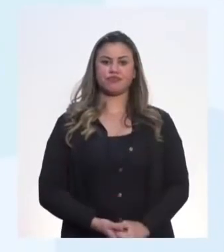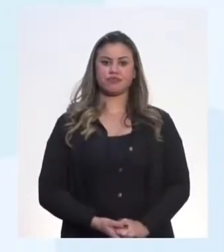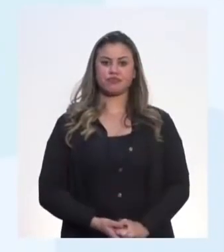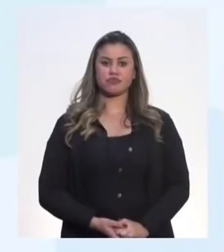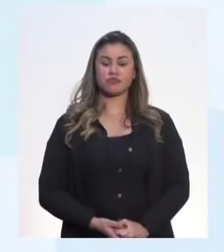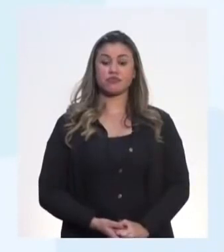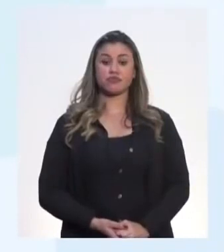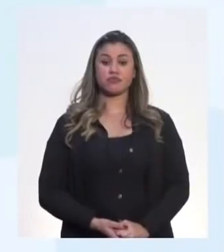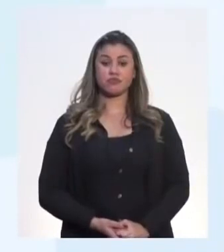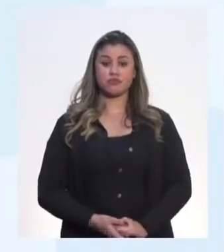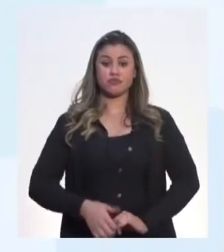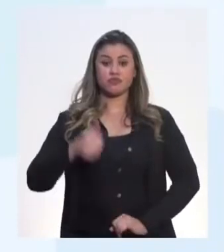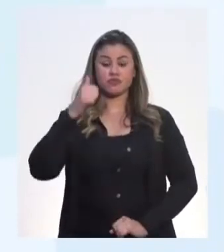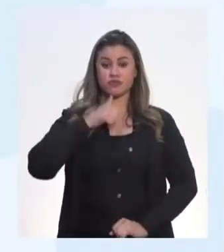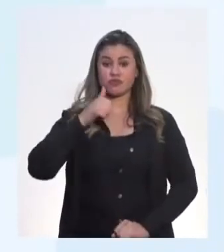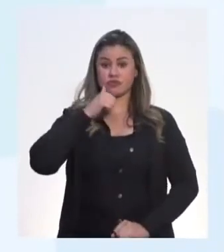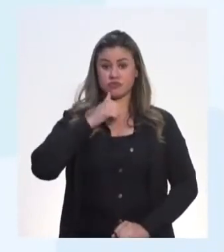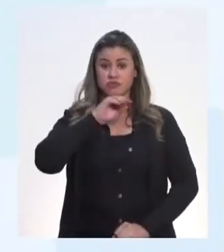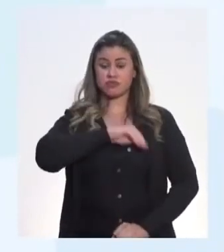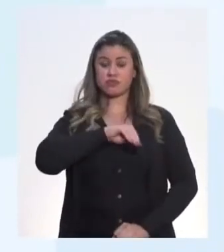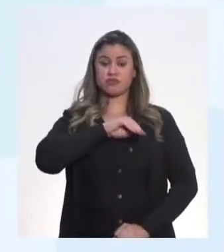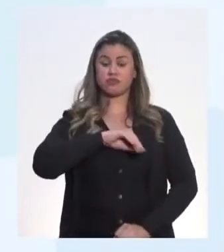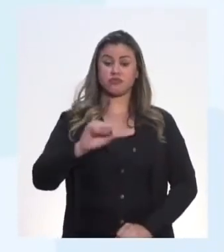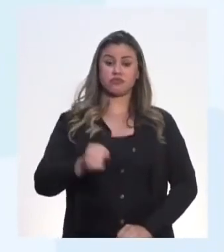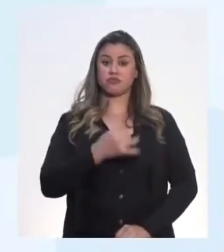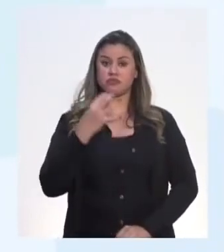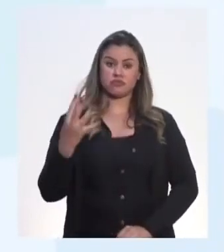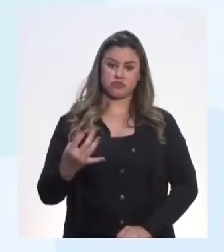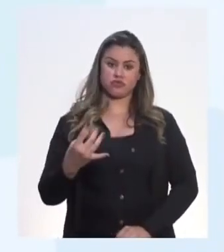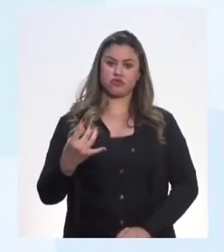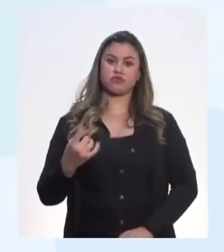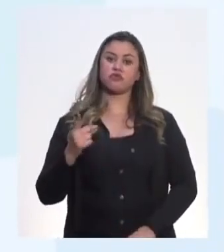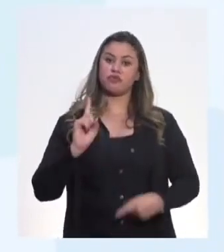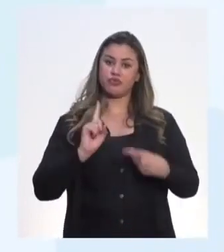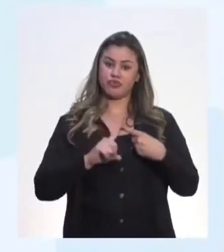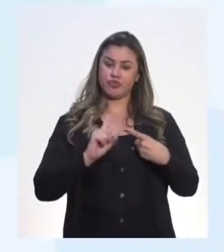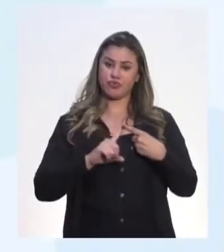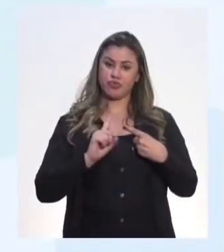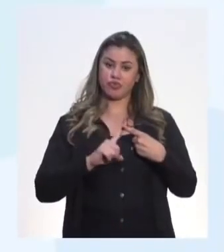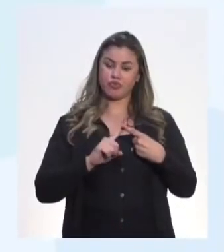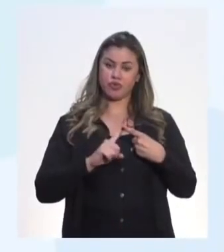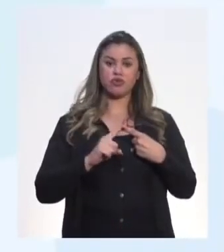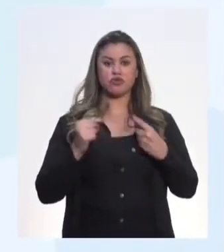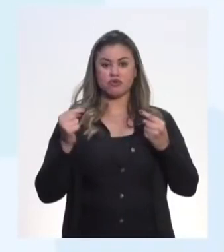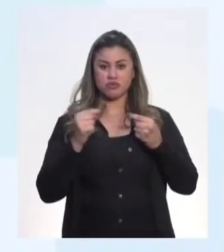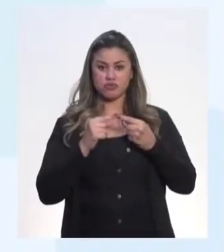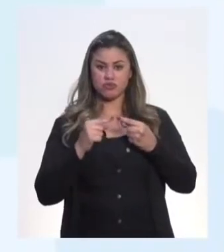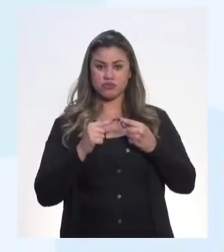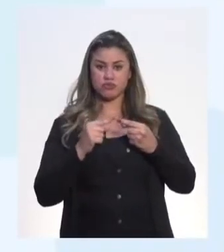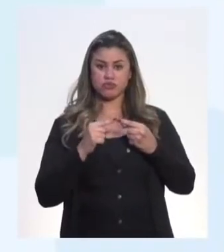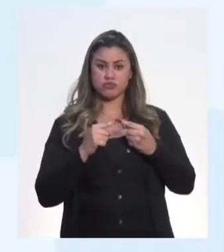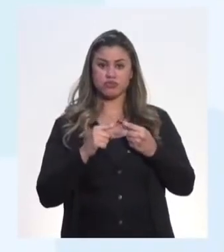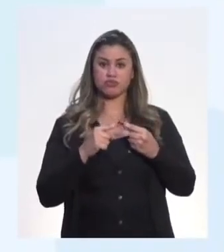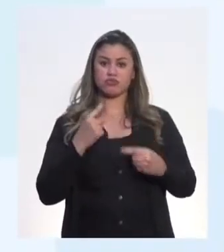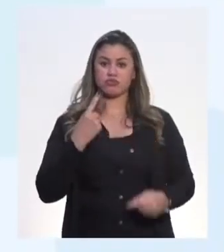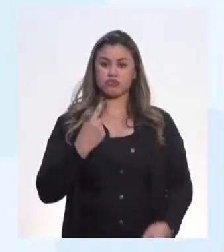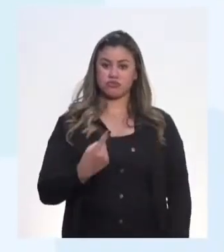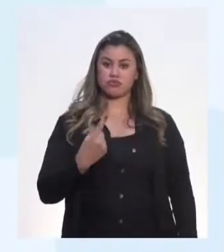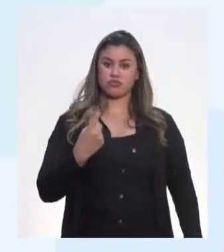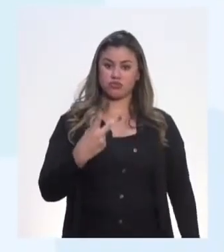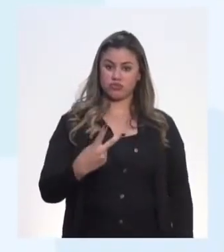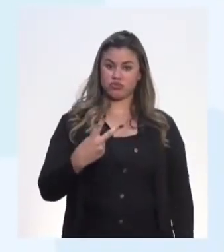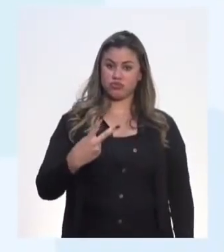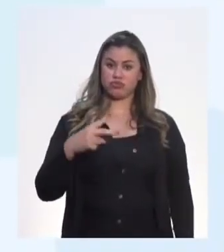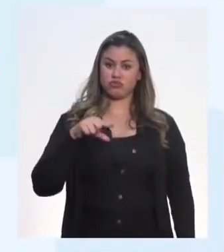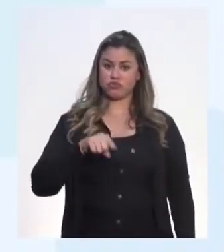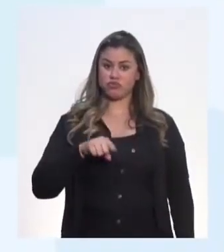que é o salário da Joana antes do da promoção que ela teve dois